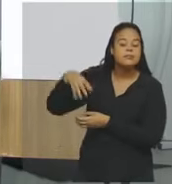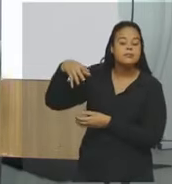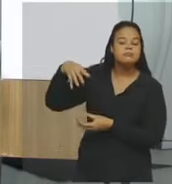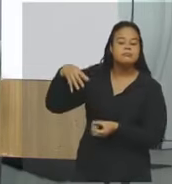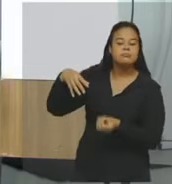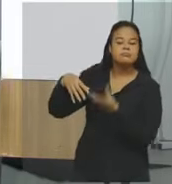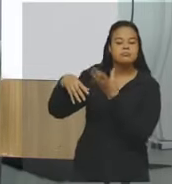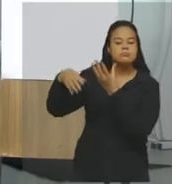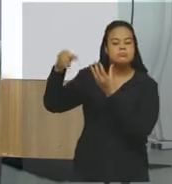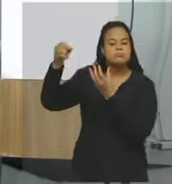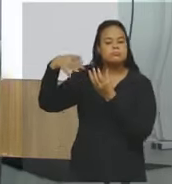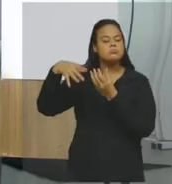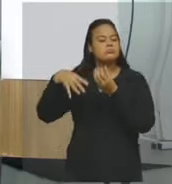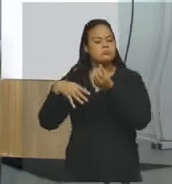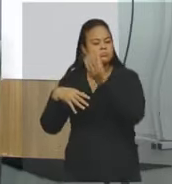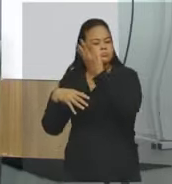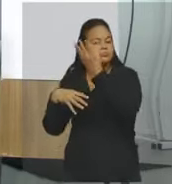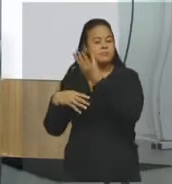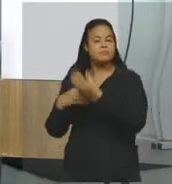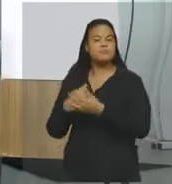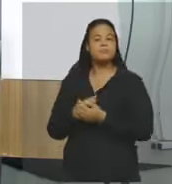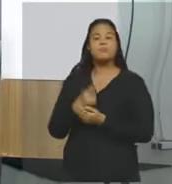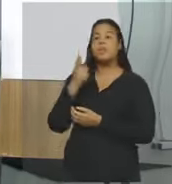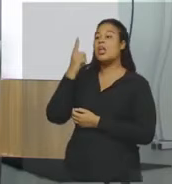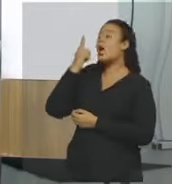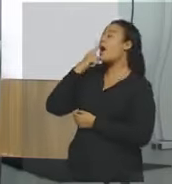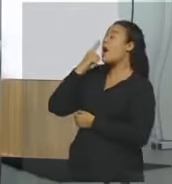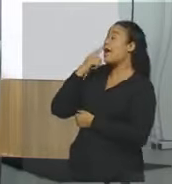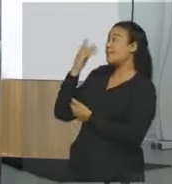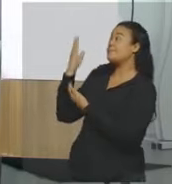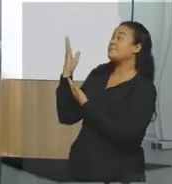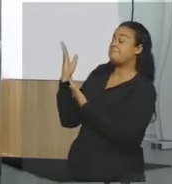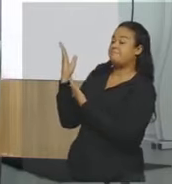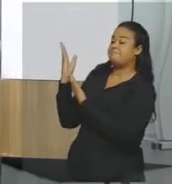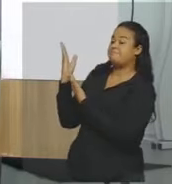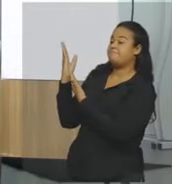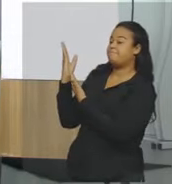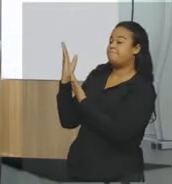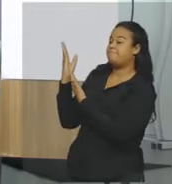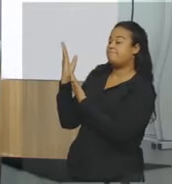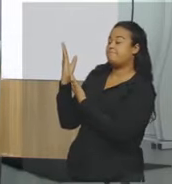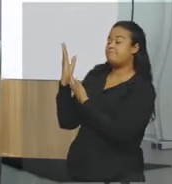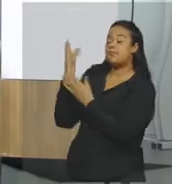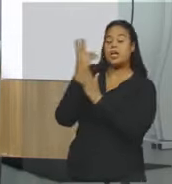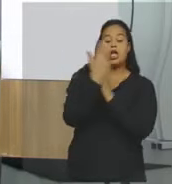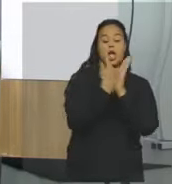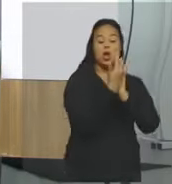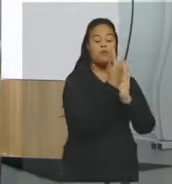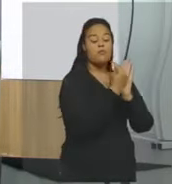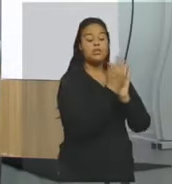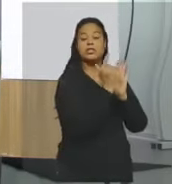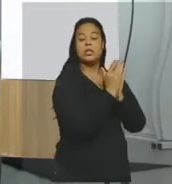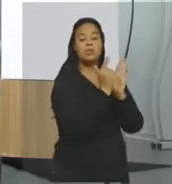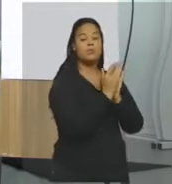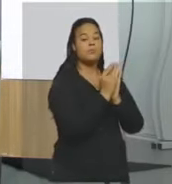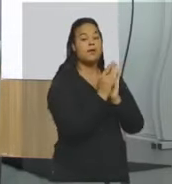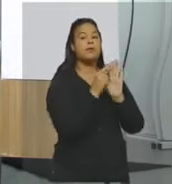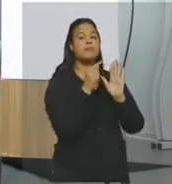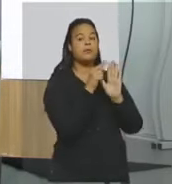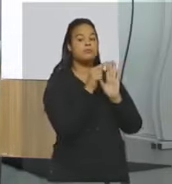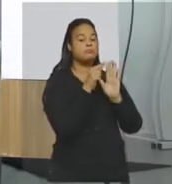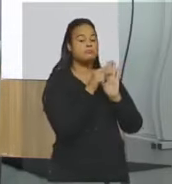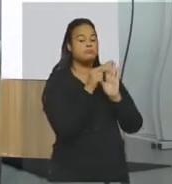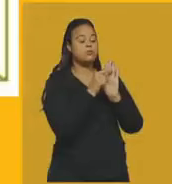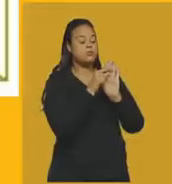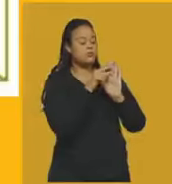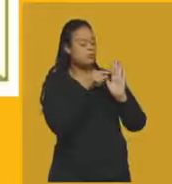fraco. E é isso que a gente vai fazer aqui. Olhem só como é o nosso circuito. Eu vou desenhá-lo no flipchart, porque eu vou fazer a análise